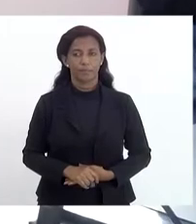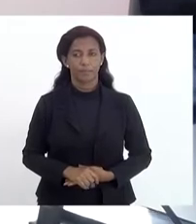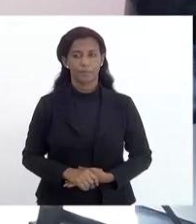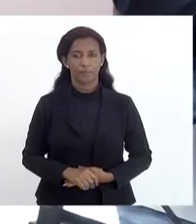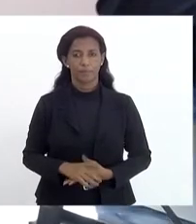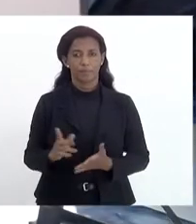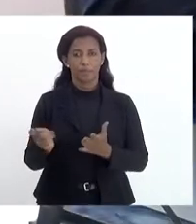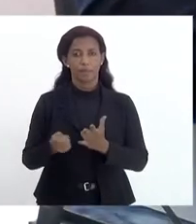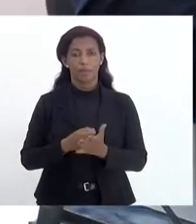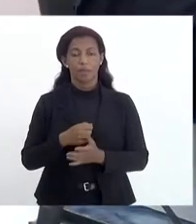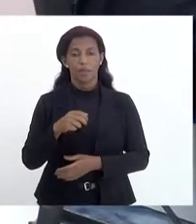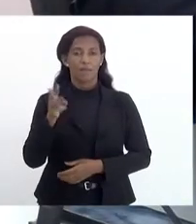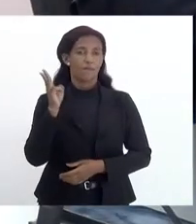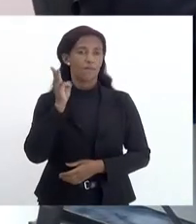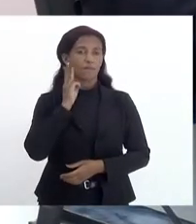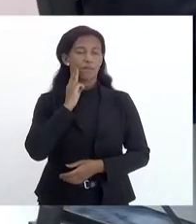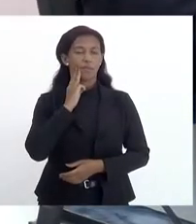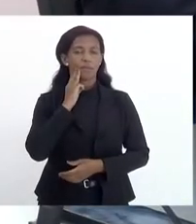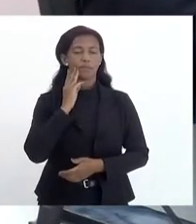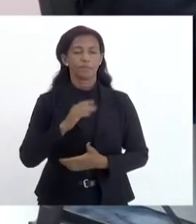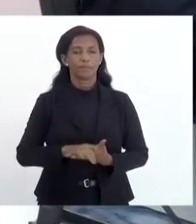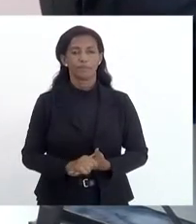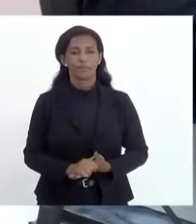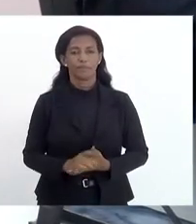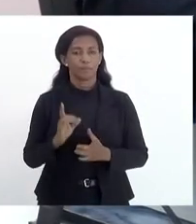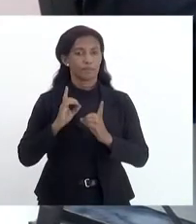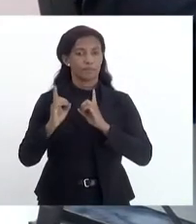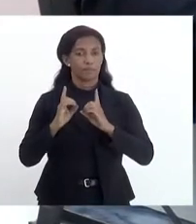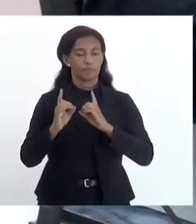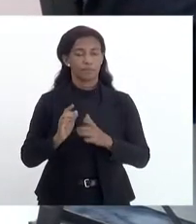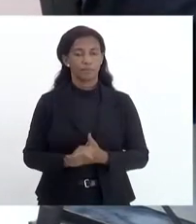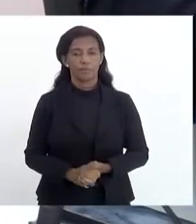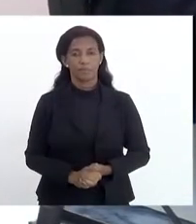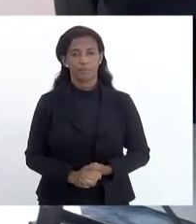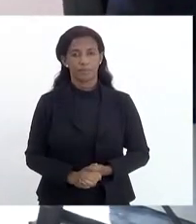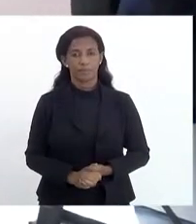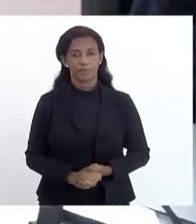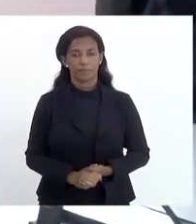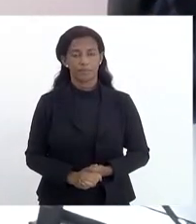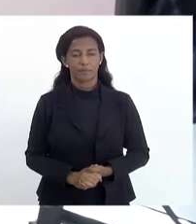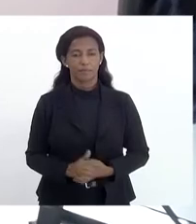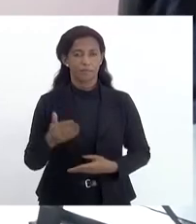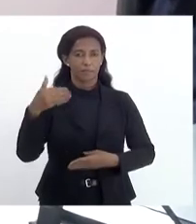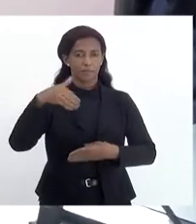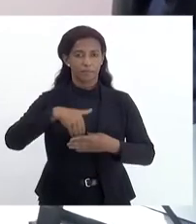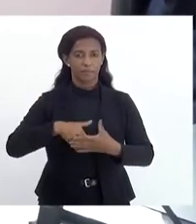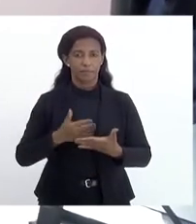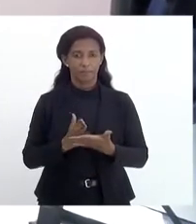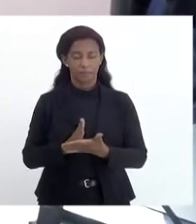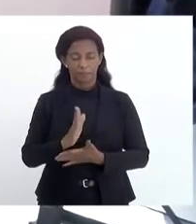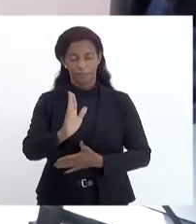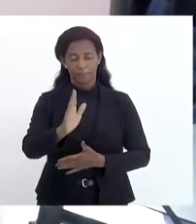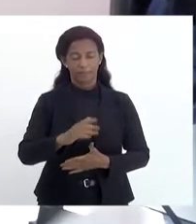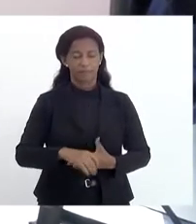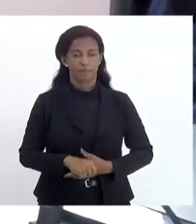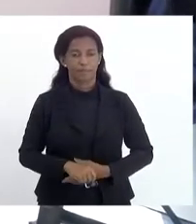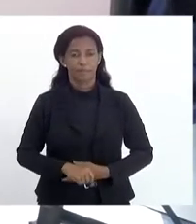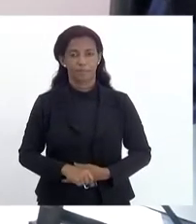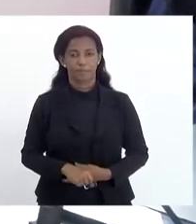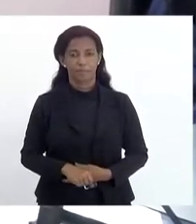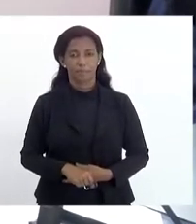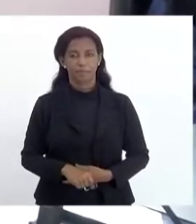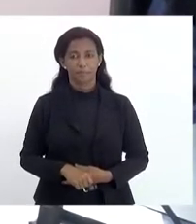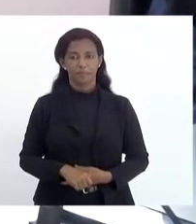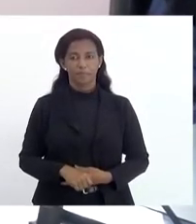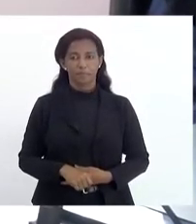De autoria deputado Valdec. Em discussão. Em votação.